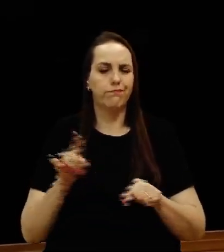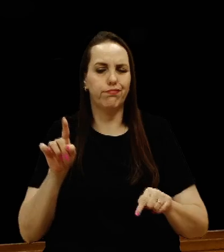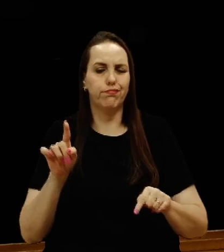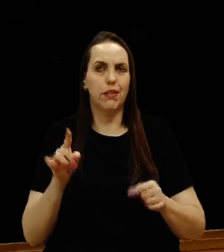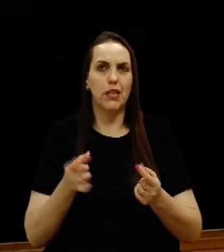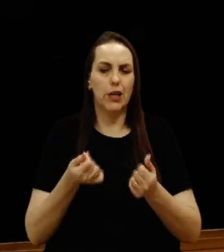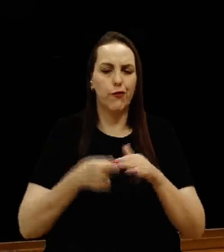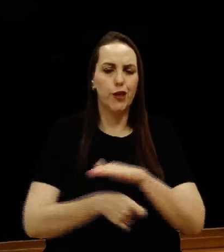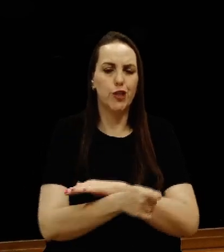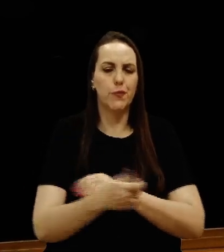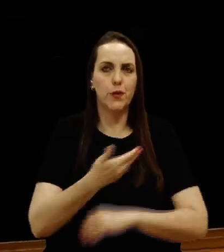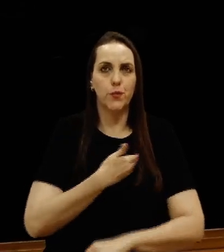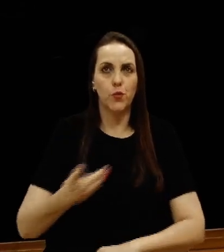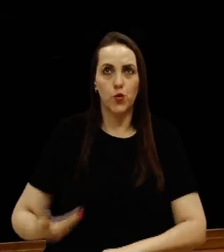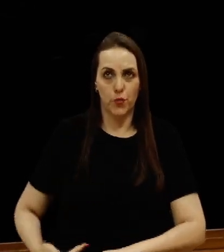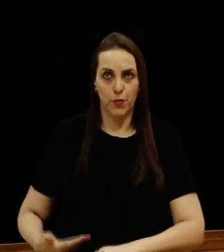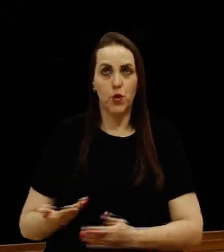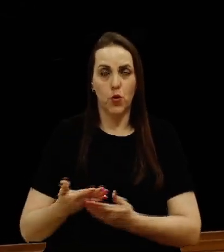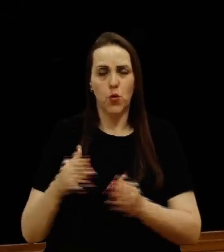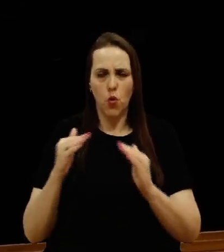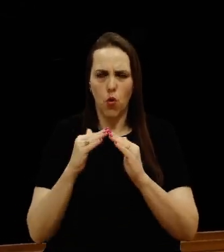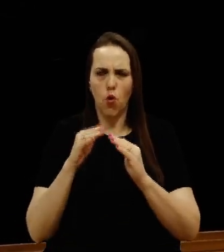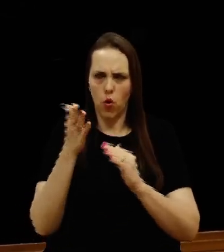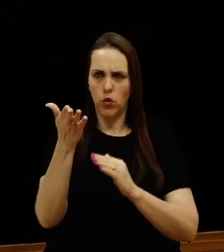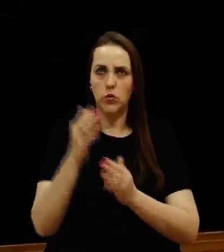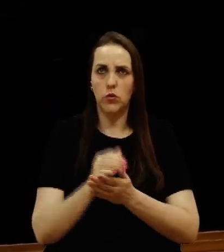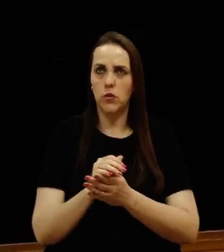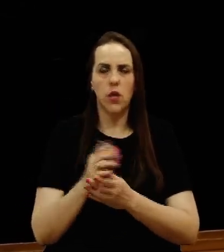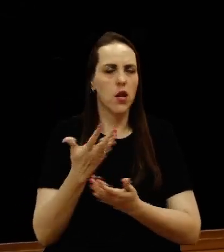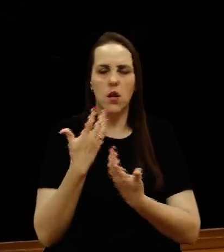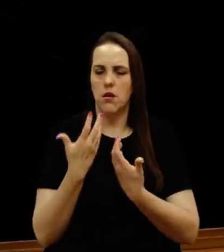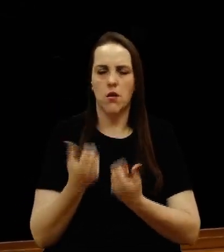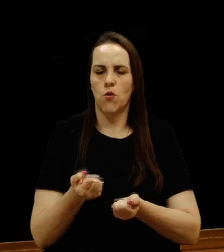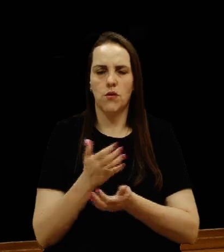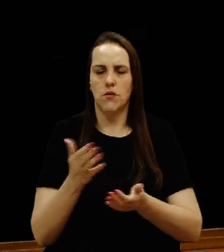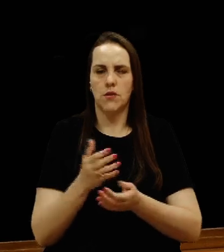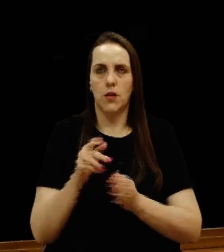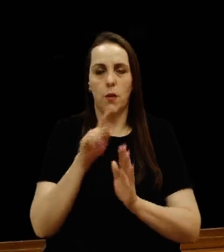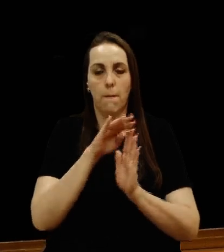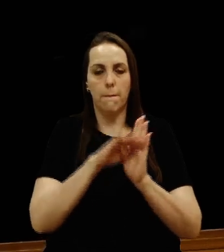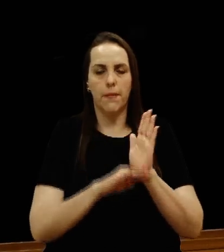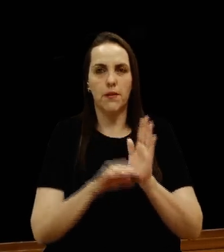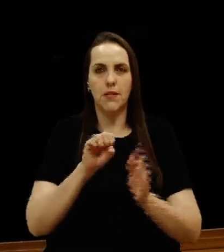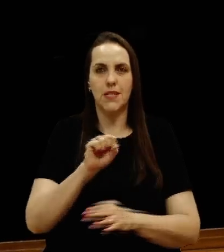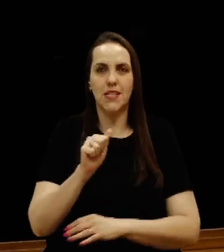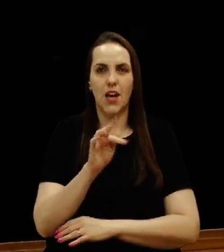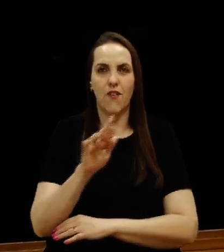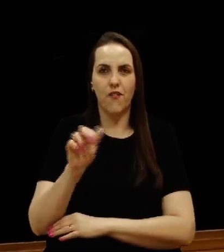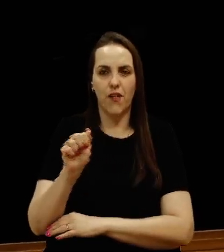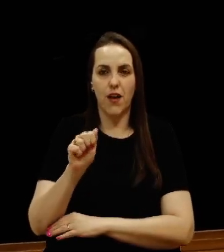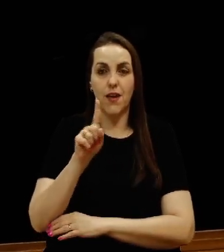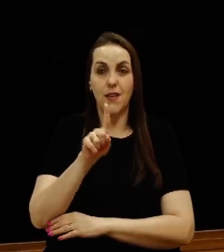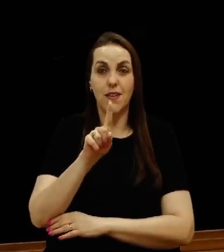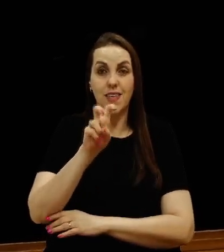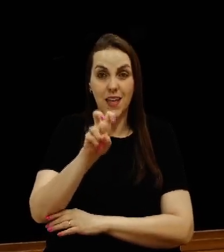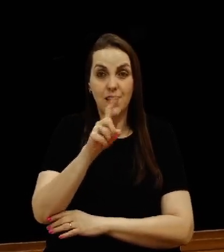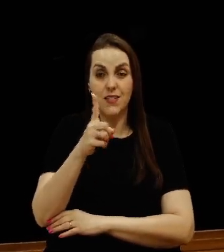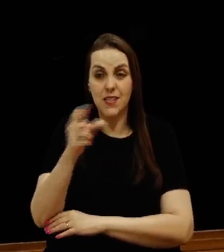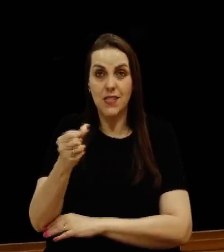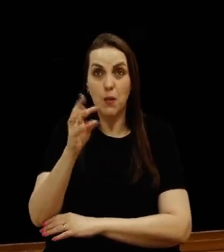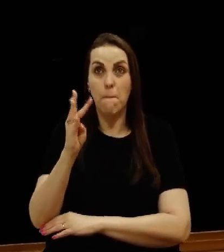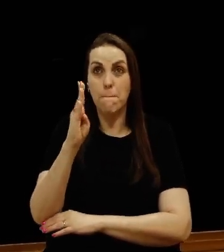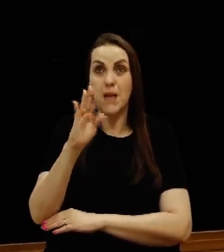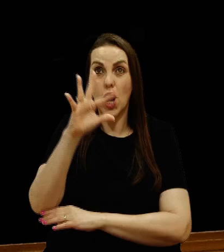da sociedade, eu concordo com o senhor. É inadmissível que o Plano Safra tenha destinado 516 bilhões para o agronegócio e tenha